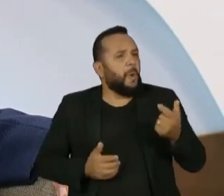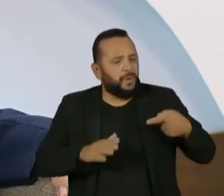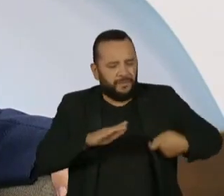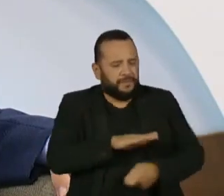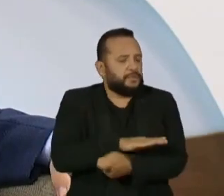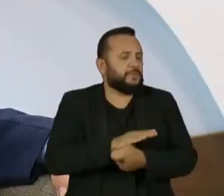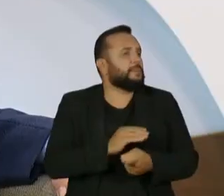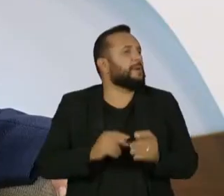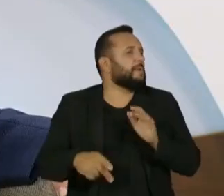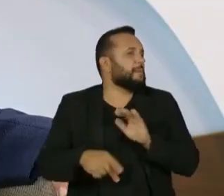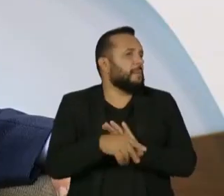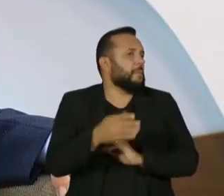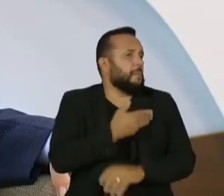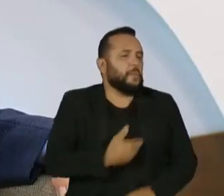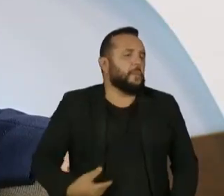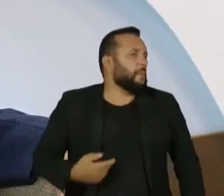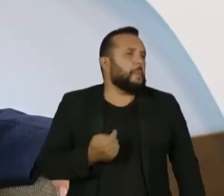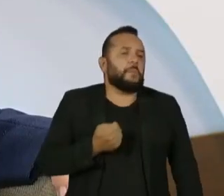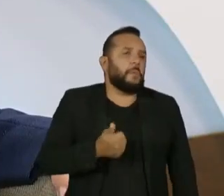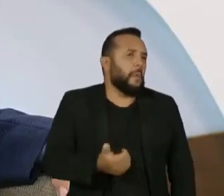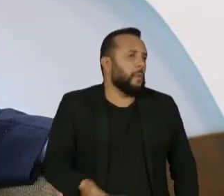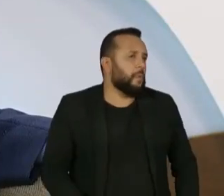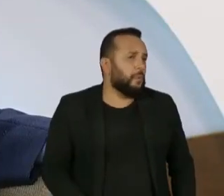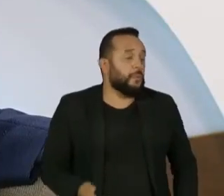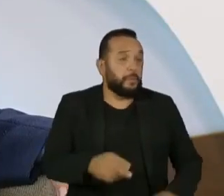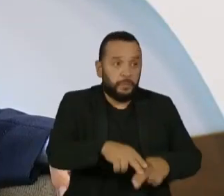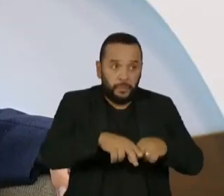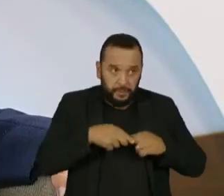gerou um acréscimo vigoroso no nosso